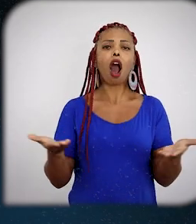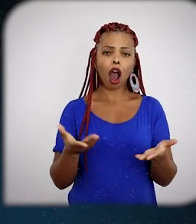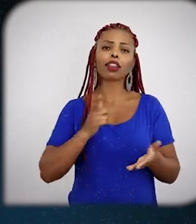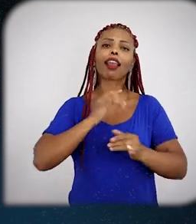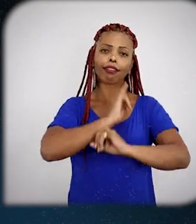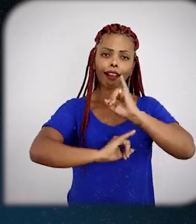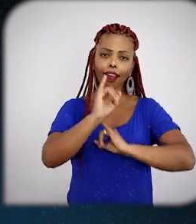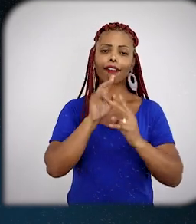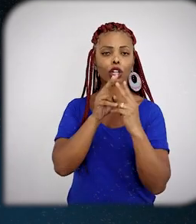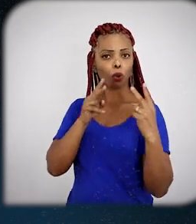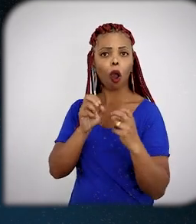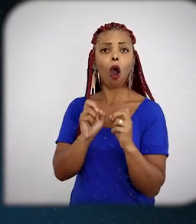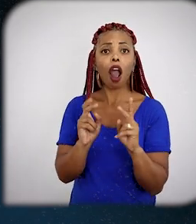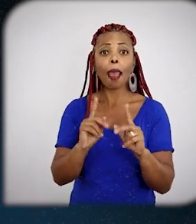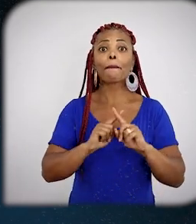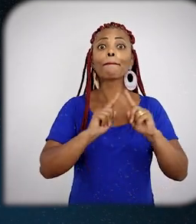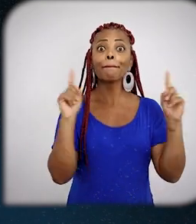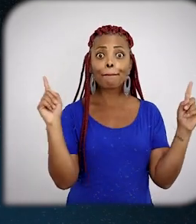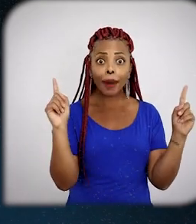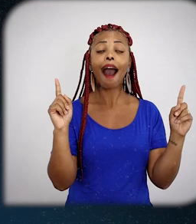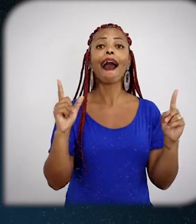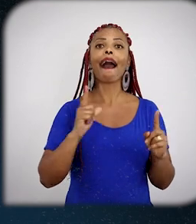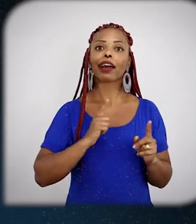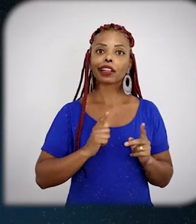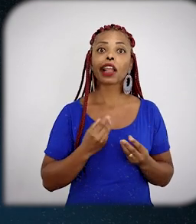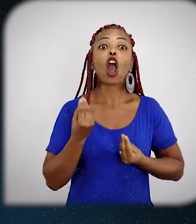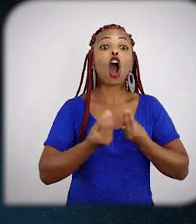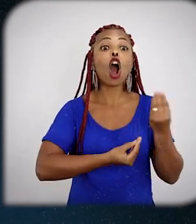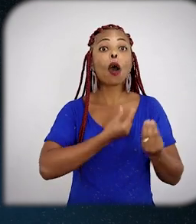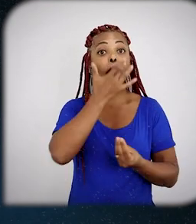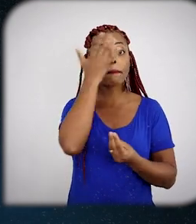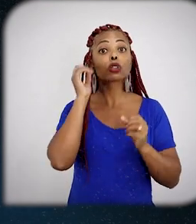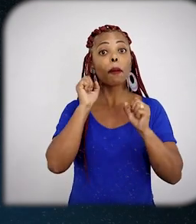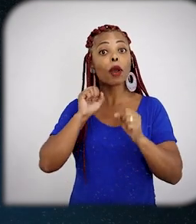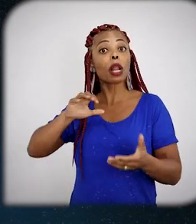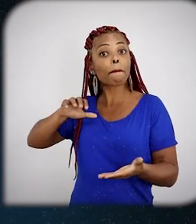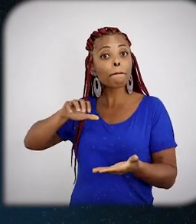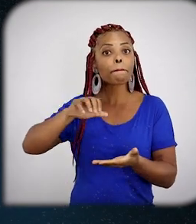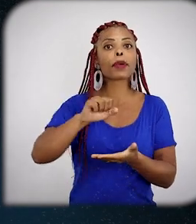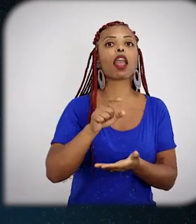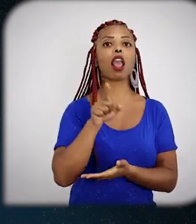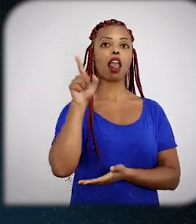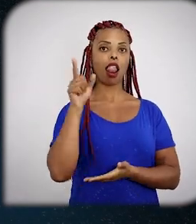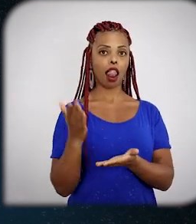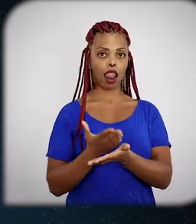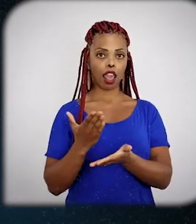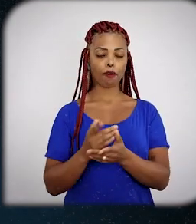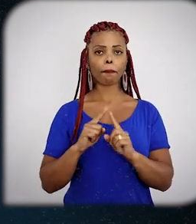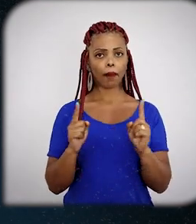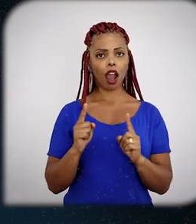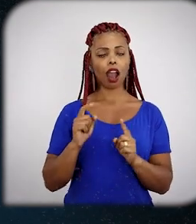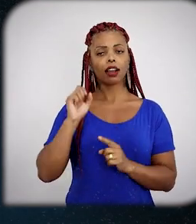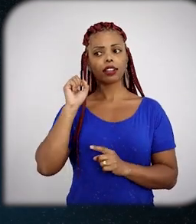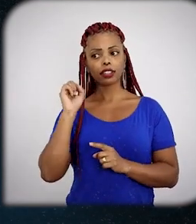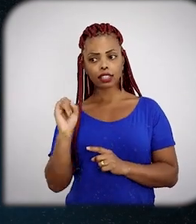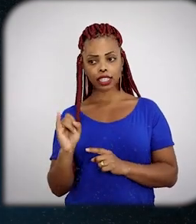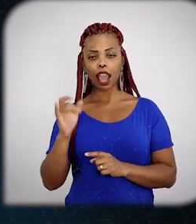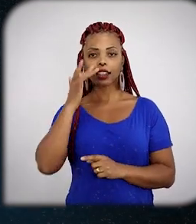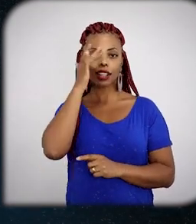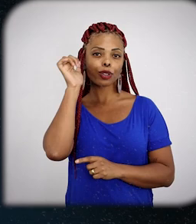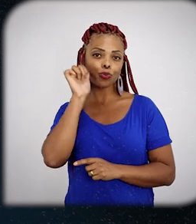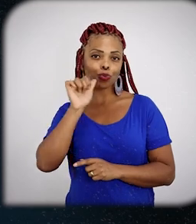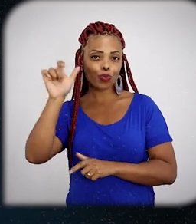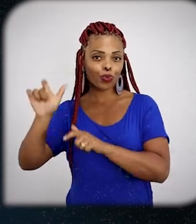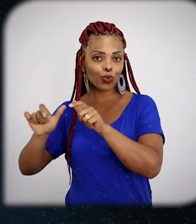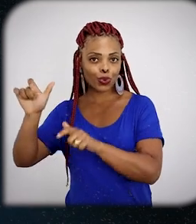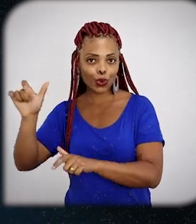virtual, digital, às coisas, ainda tem algumas normas que precisa ter como as pessoas acessarem. Né? Se a gente começa a ter, por exemplo, essas escritoras